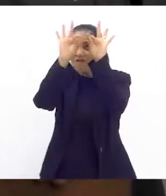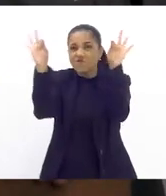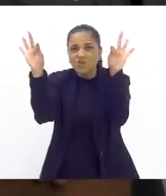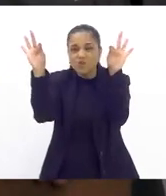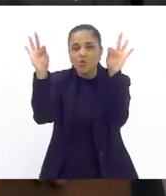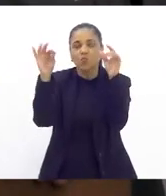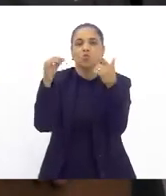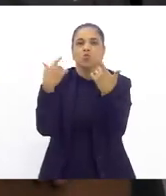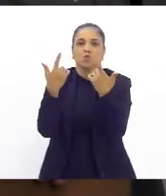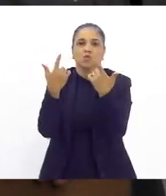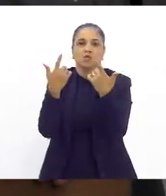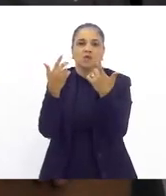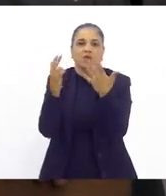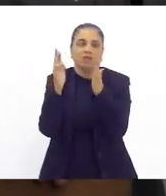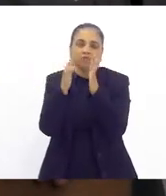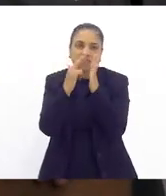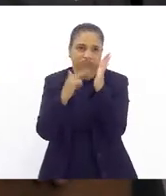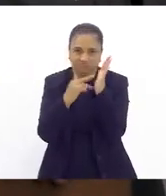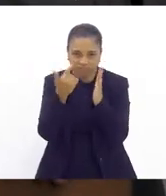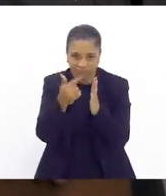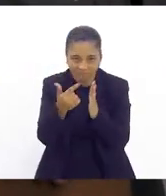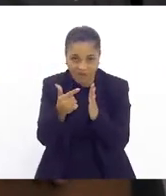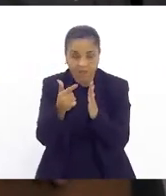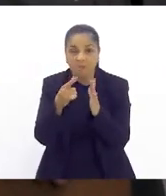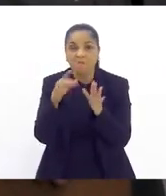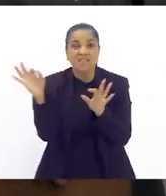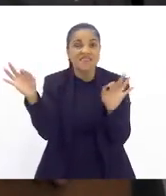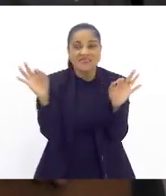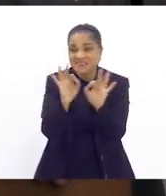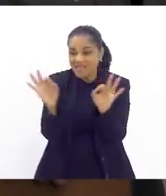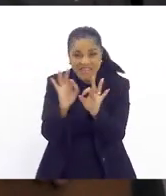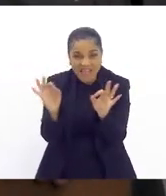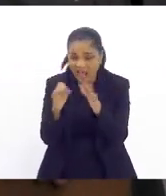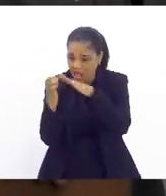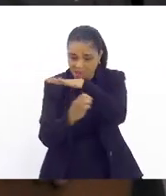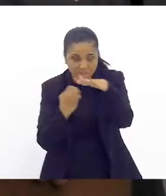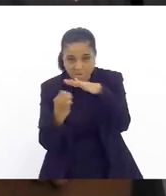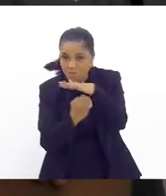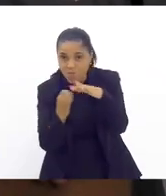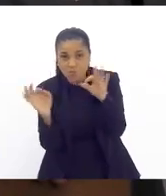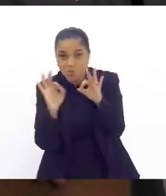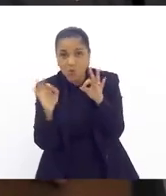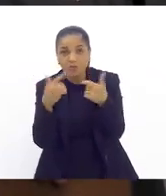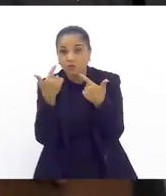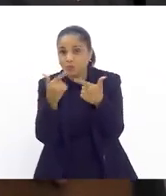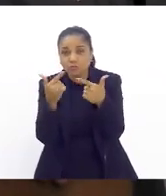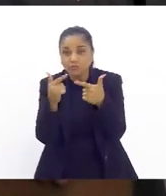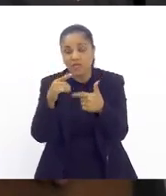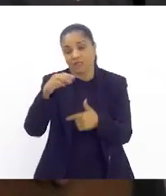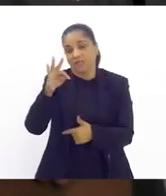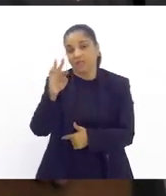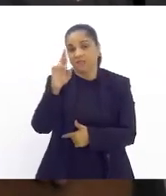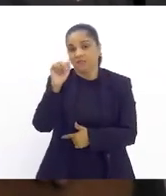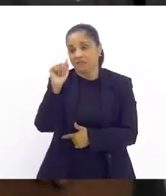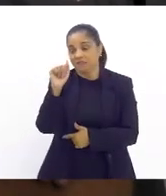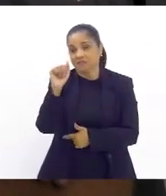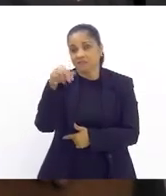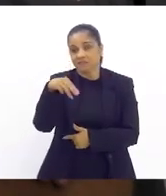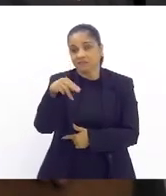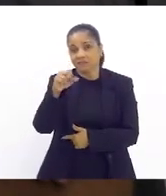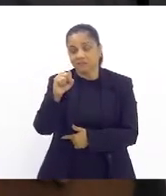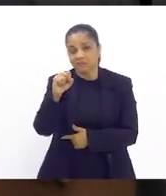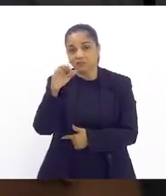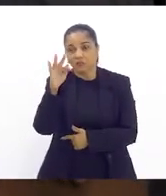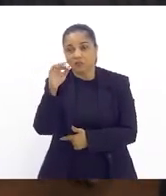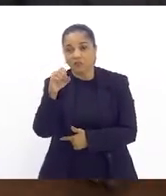irregulares mas ninguém bota rede baixa não tem transformador para todos